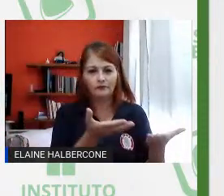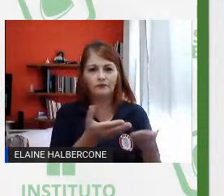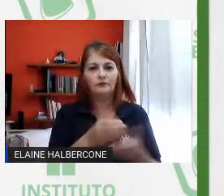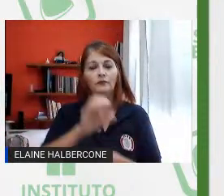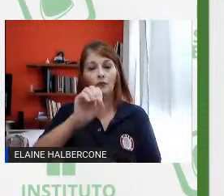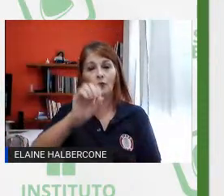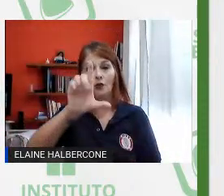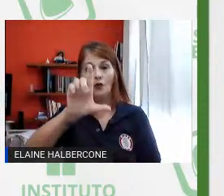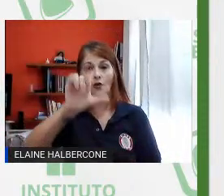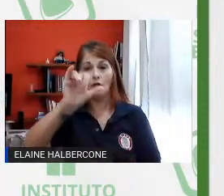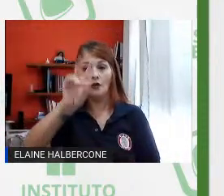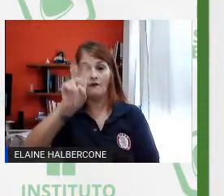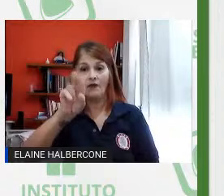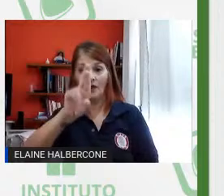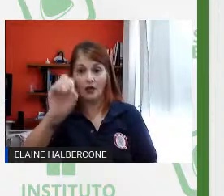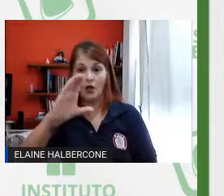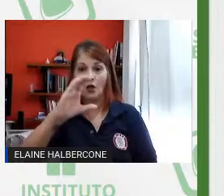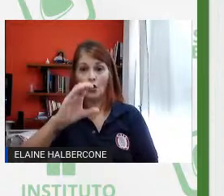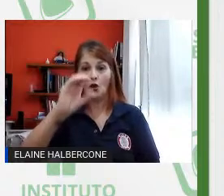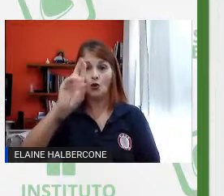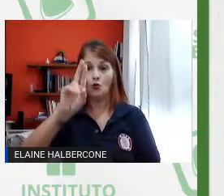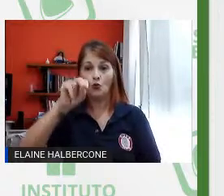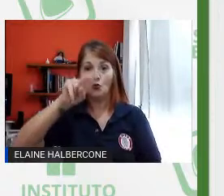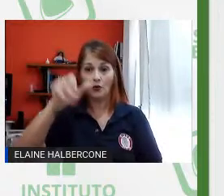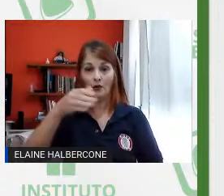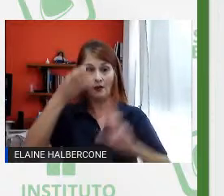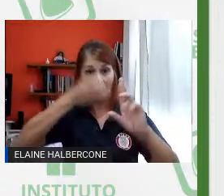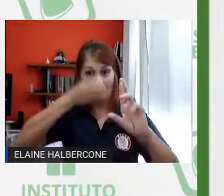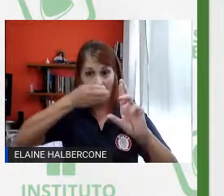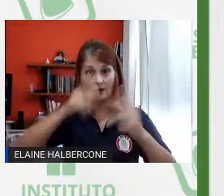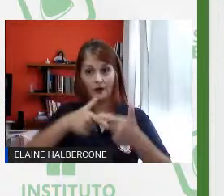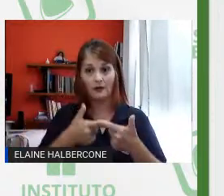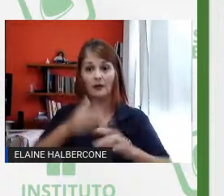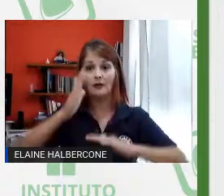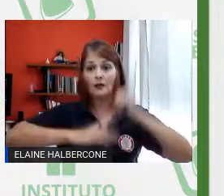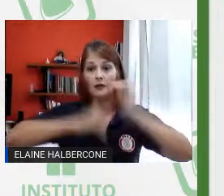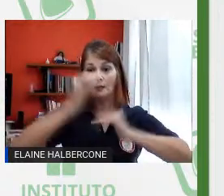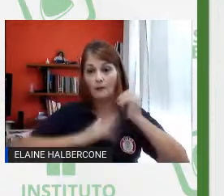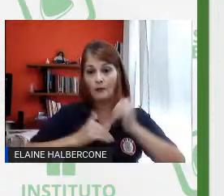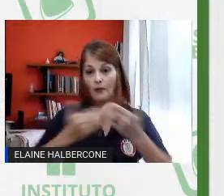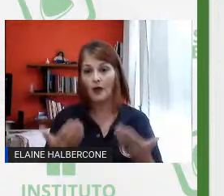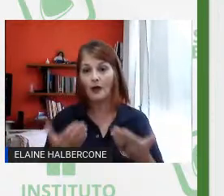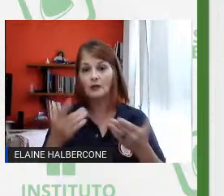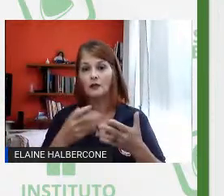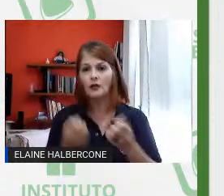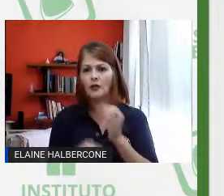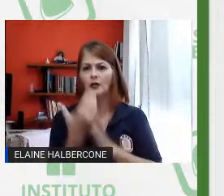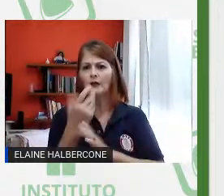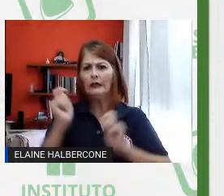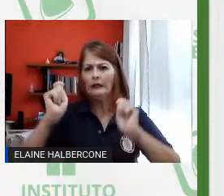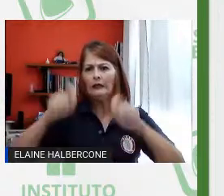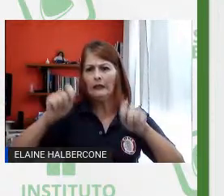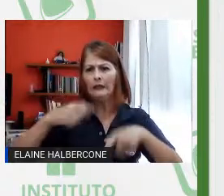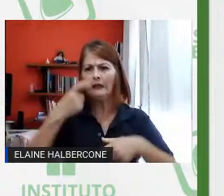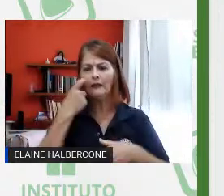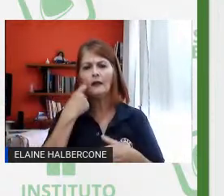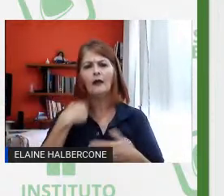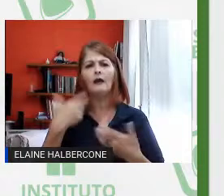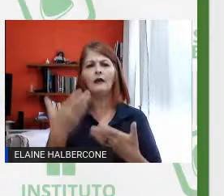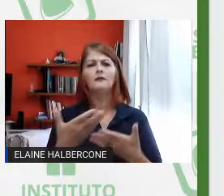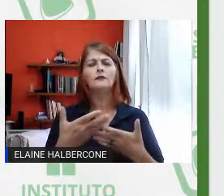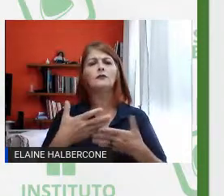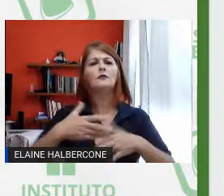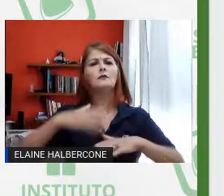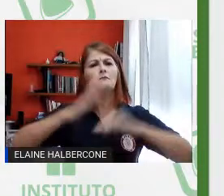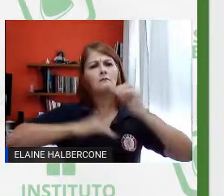a aplicação dos conhecimentos acadêmicos em situações de prática profissional cria possibilidades do exercício de suas